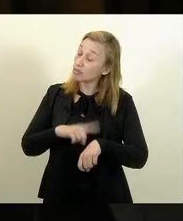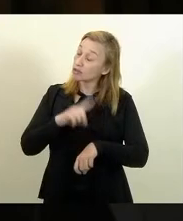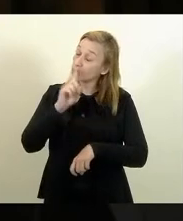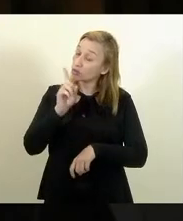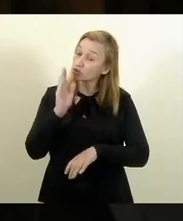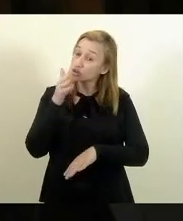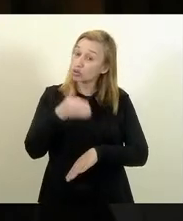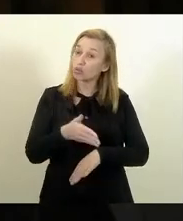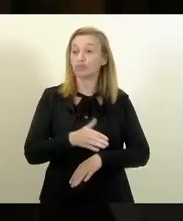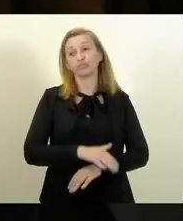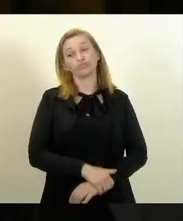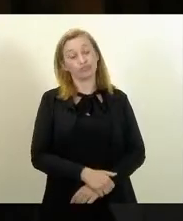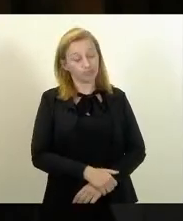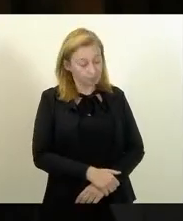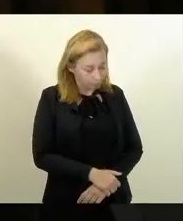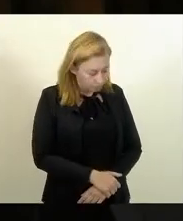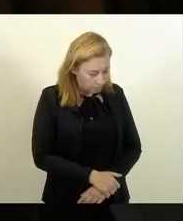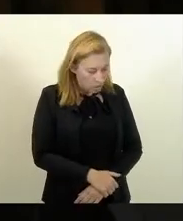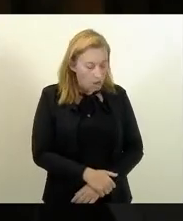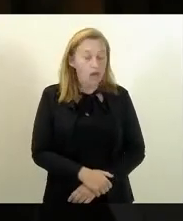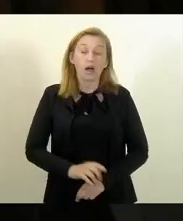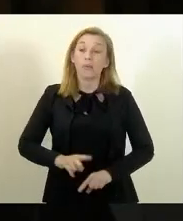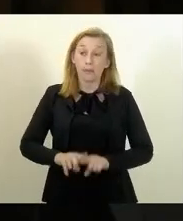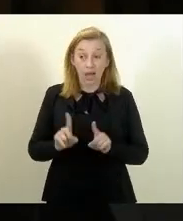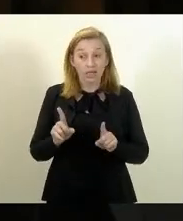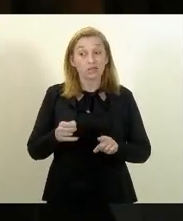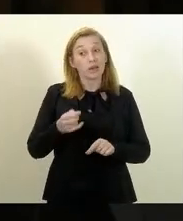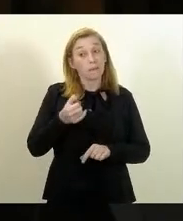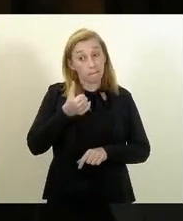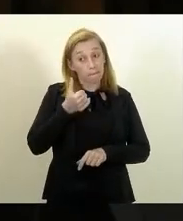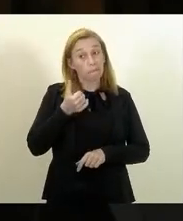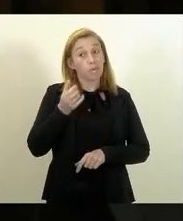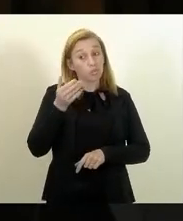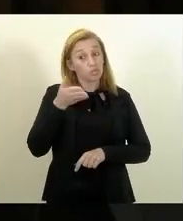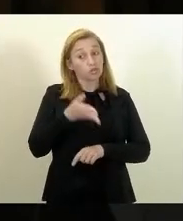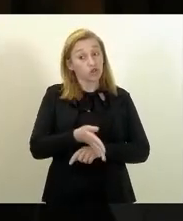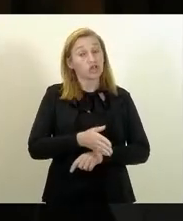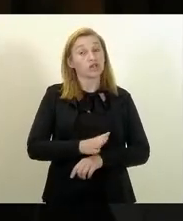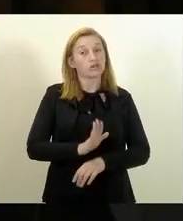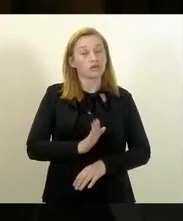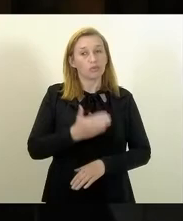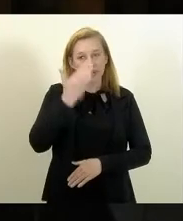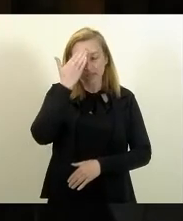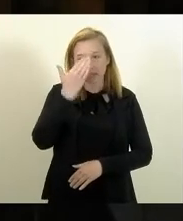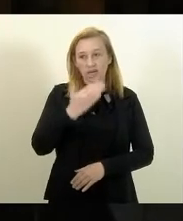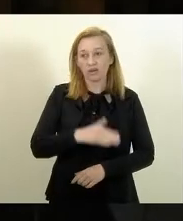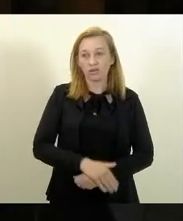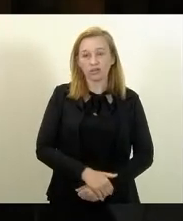chegou. Mas há de chegar, senhora presidente. Muito obrigado.